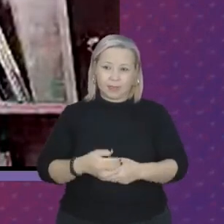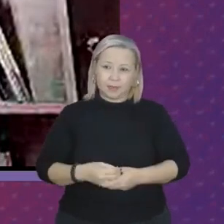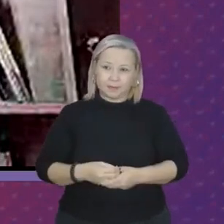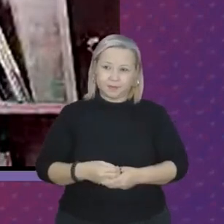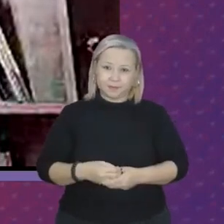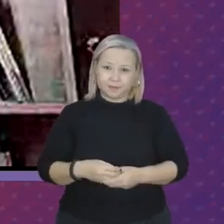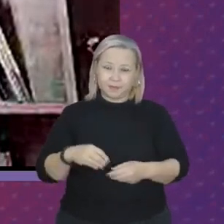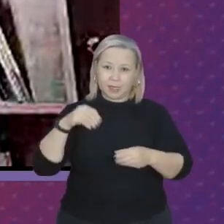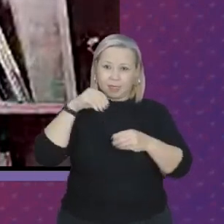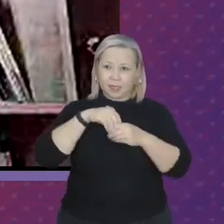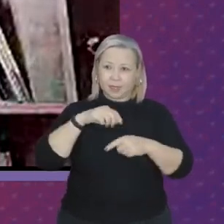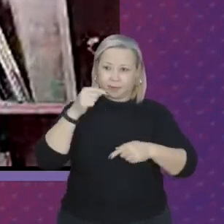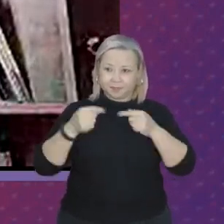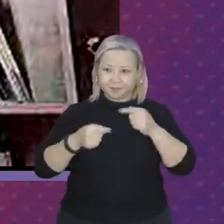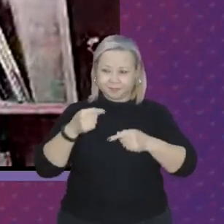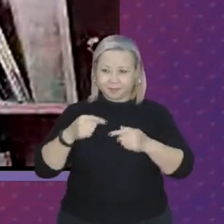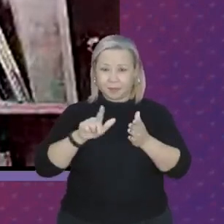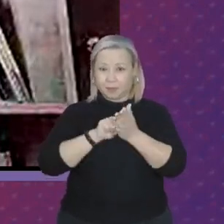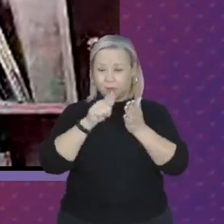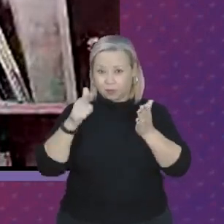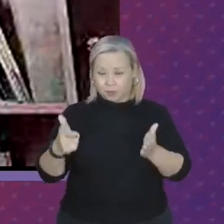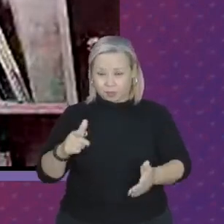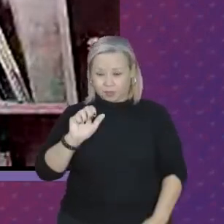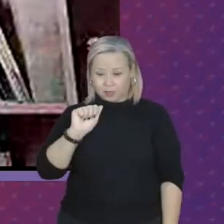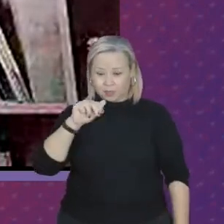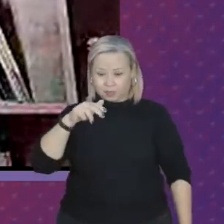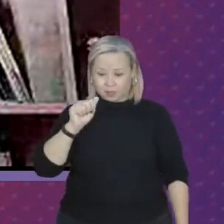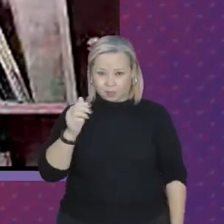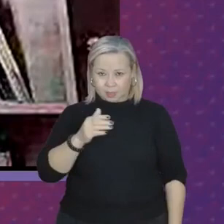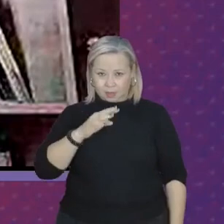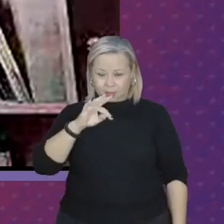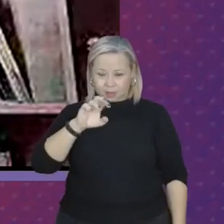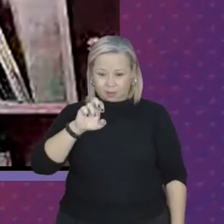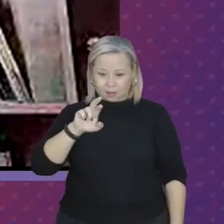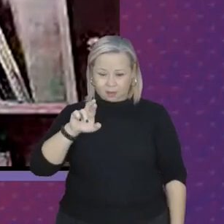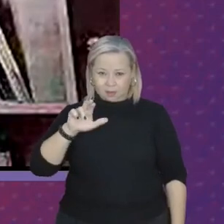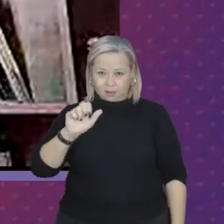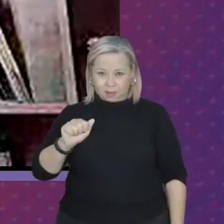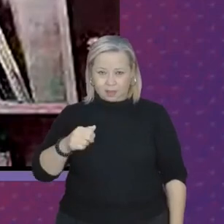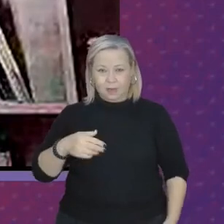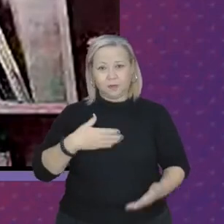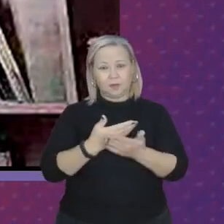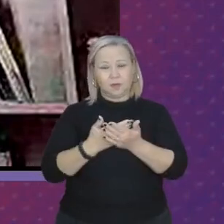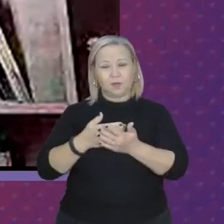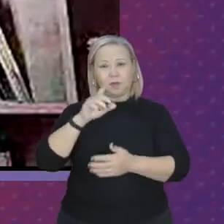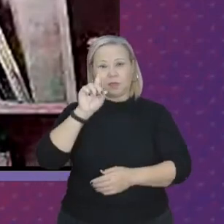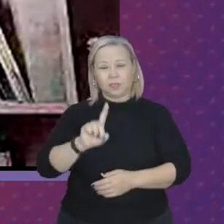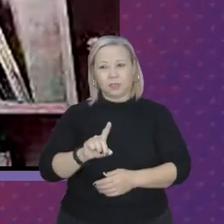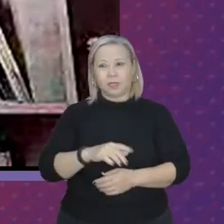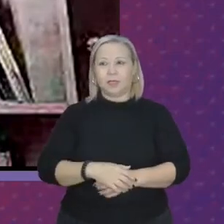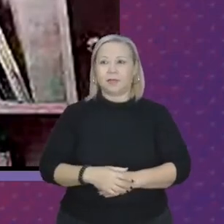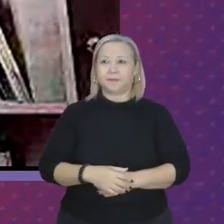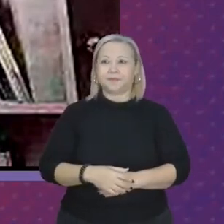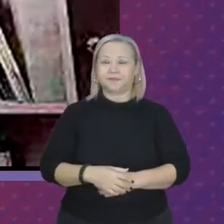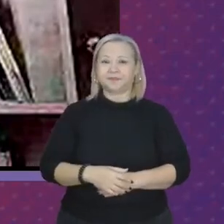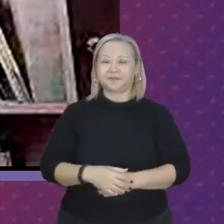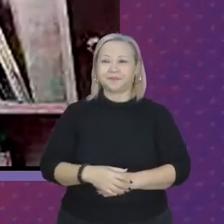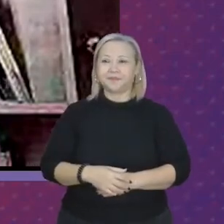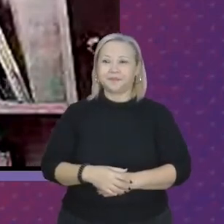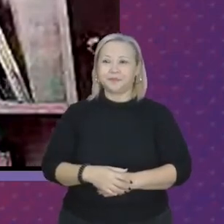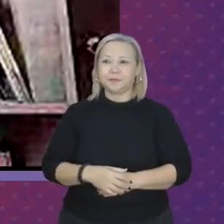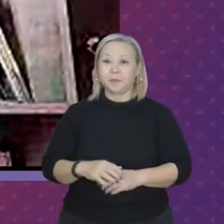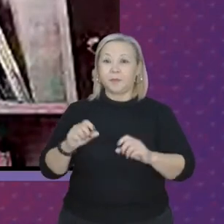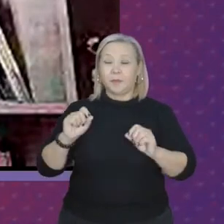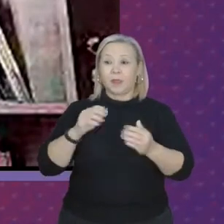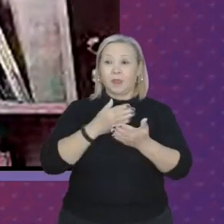Ana Terra, sou jornalista, estudante de Direito, e é muito fico nessa roda, pois eu